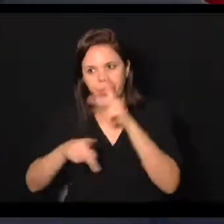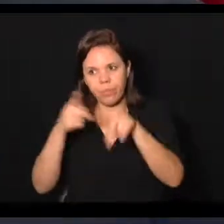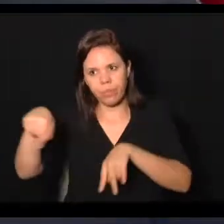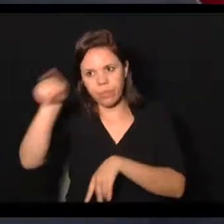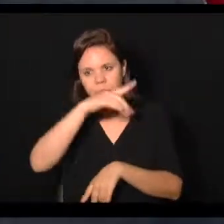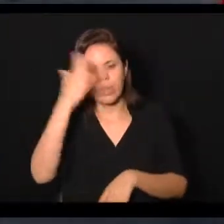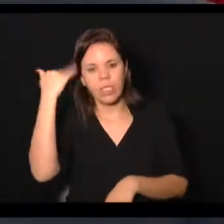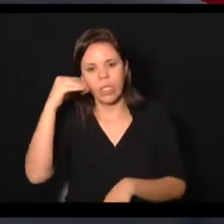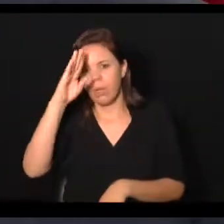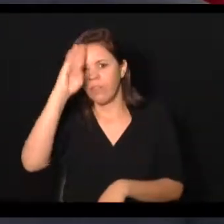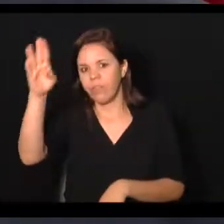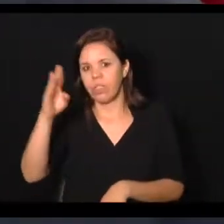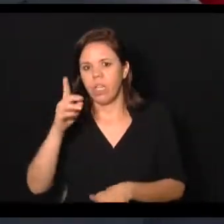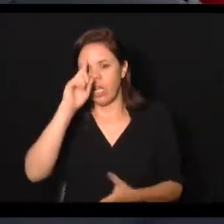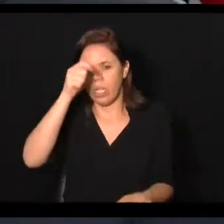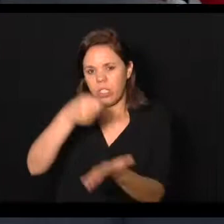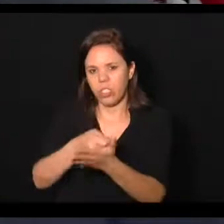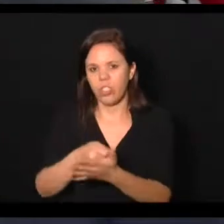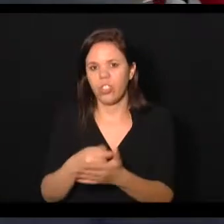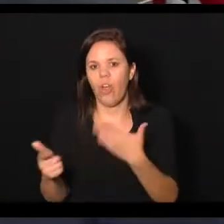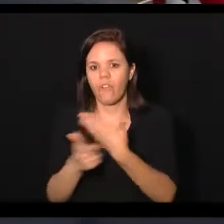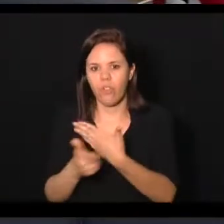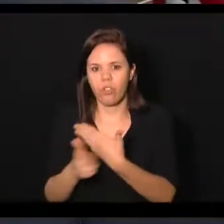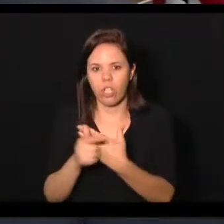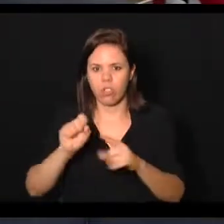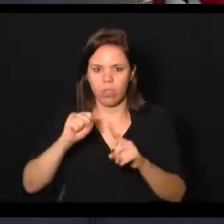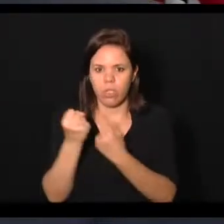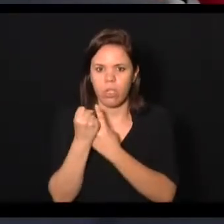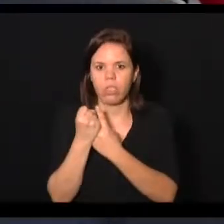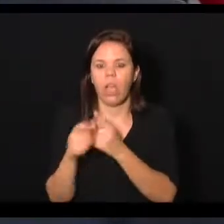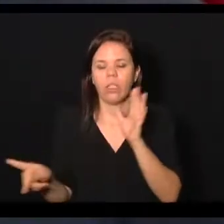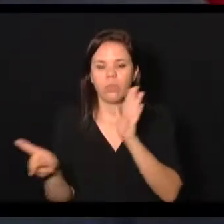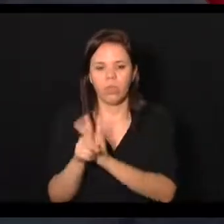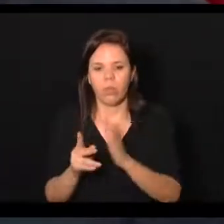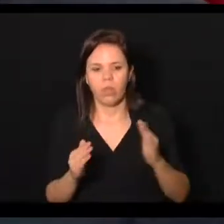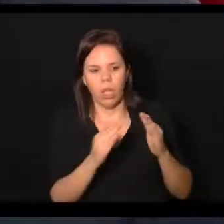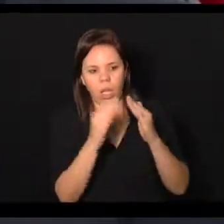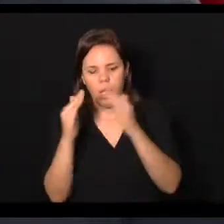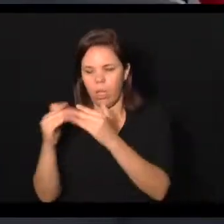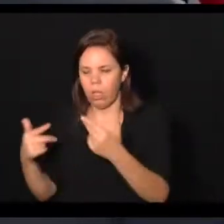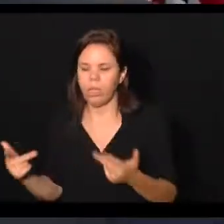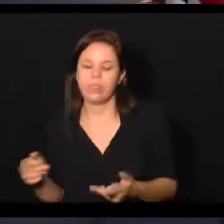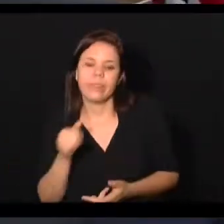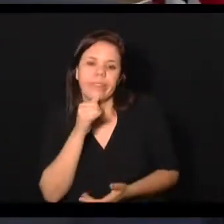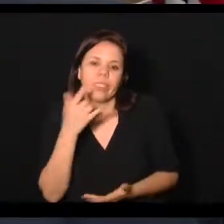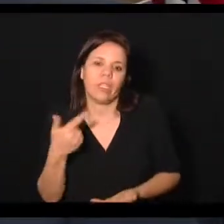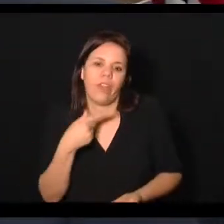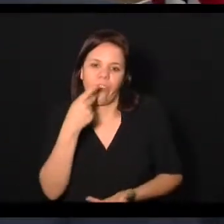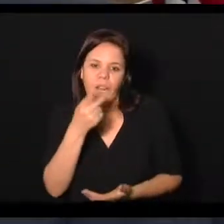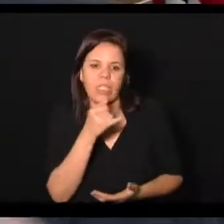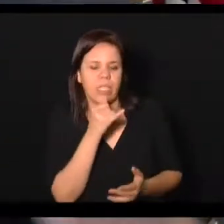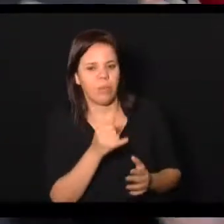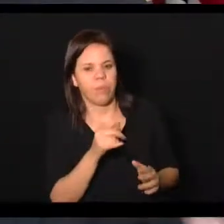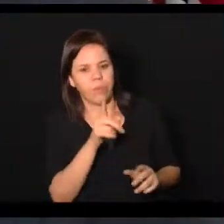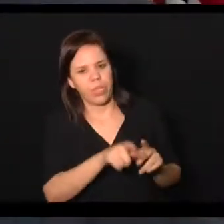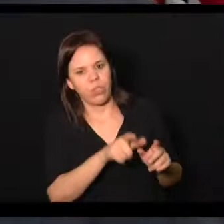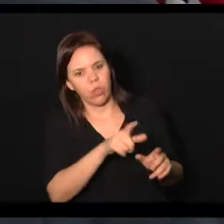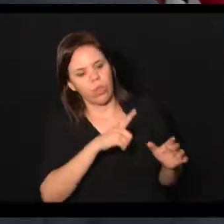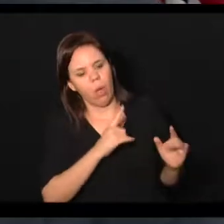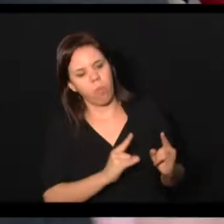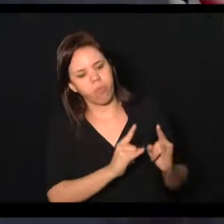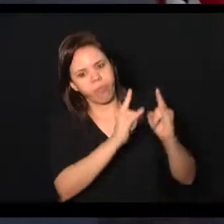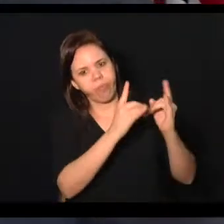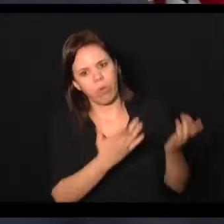fundamentais principalmente para a garantia da função social da propriedade. O que eu estou querendo dizer com isso? Por exemplo, aquele mau proprietário que tem um